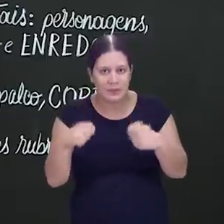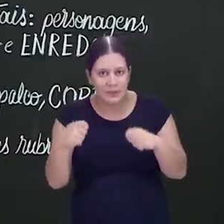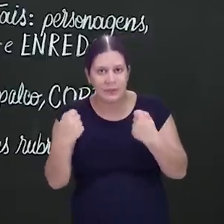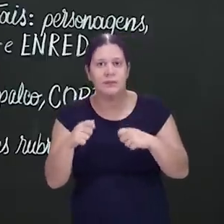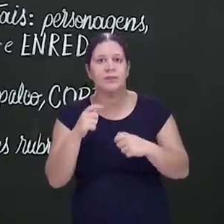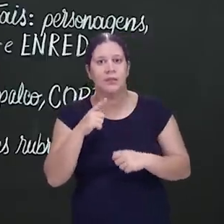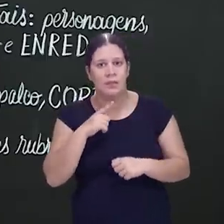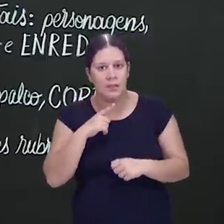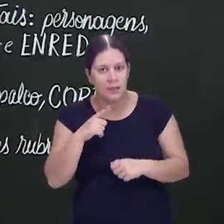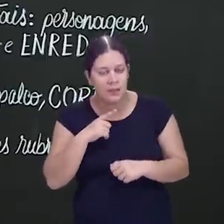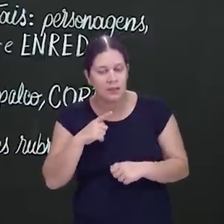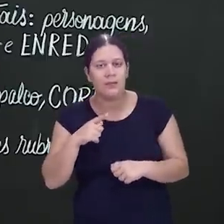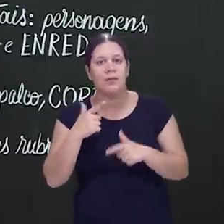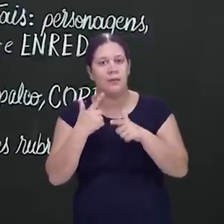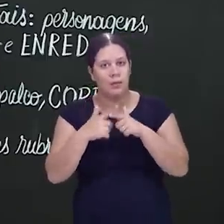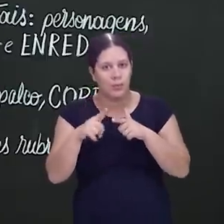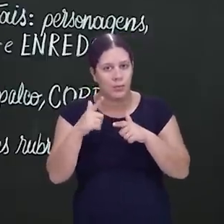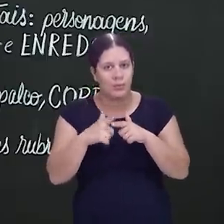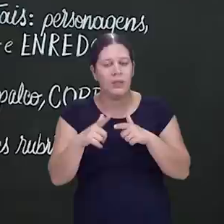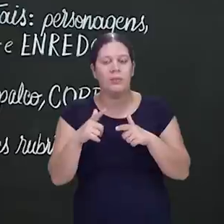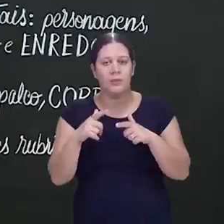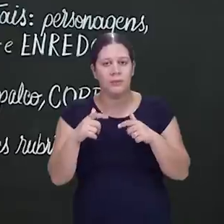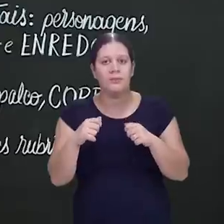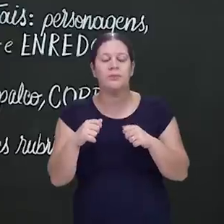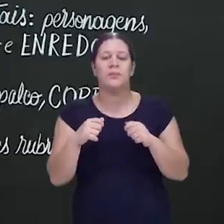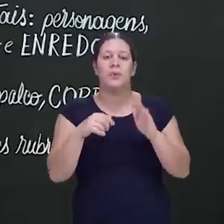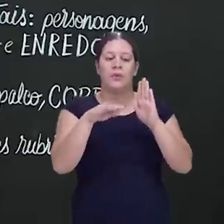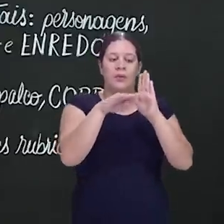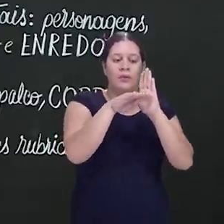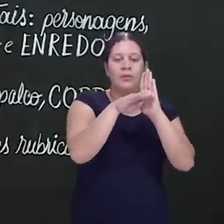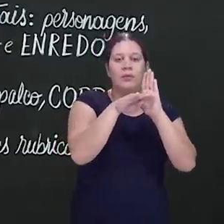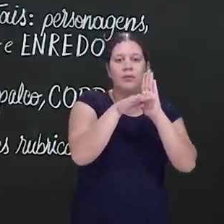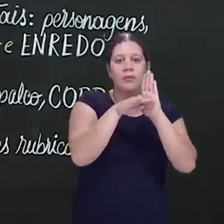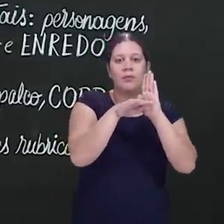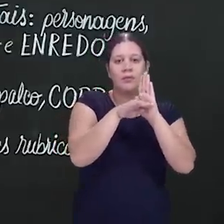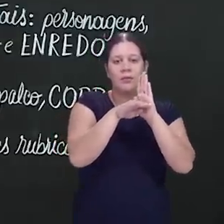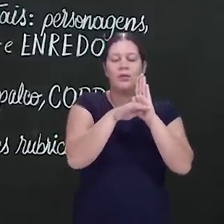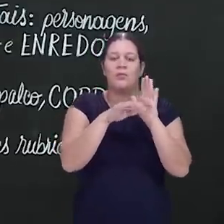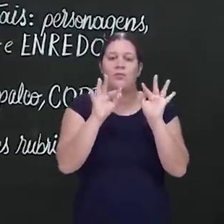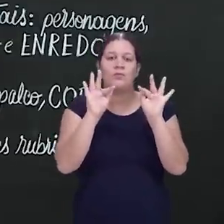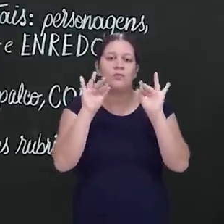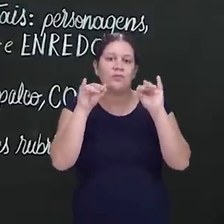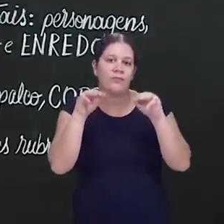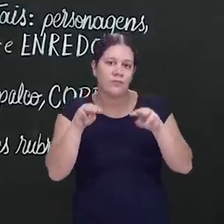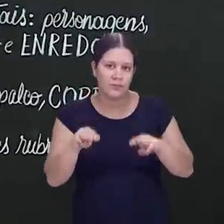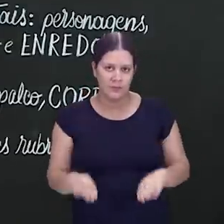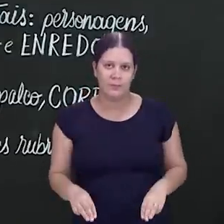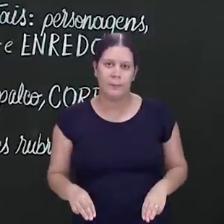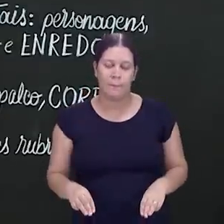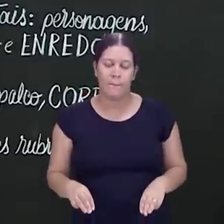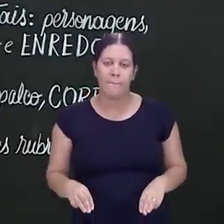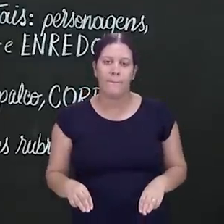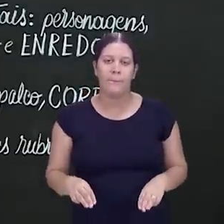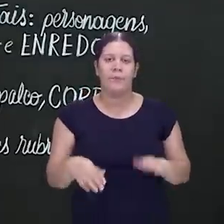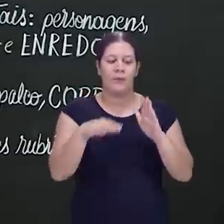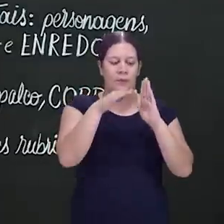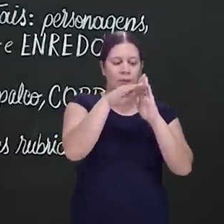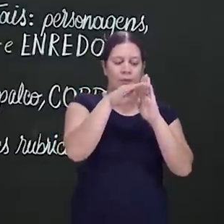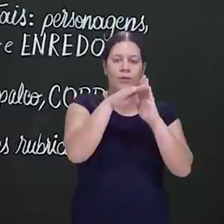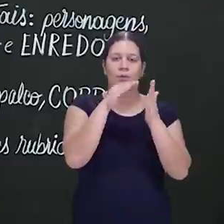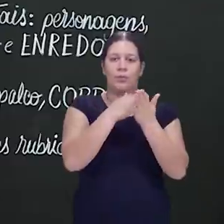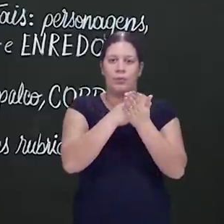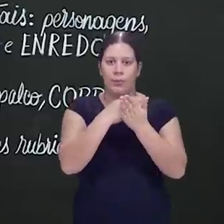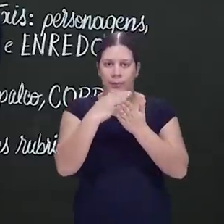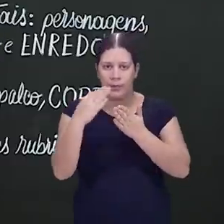ter um conflito, um problema a ser resolvido, e que é finalizado com o desenlace, com o desfecho. Então, situação